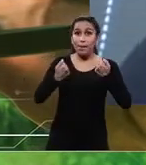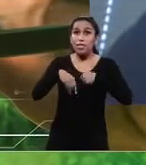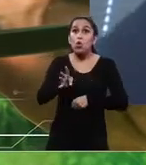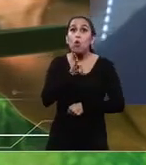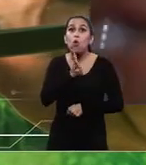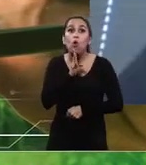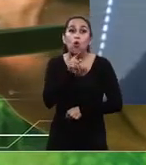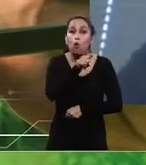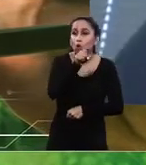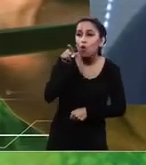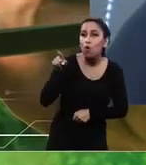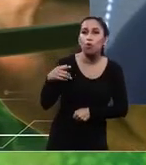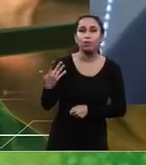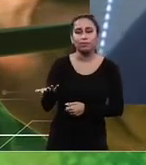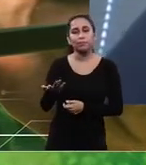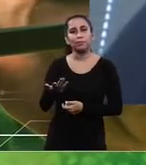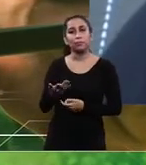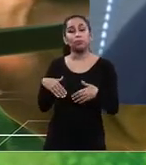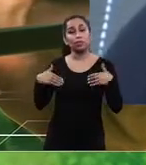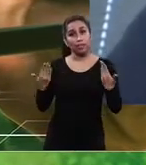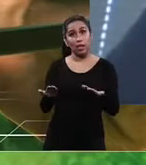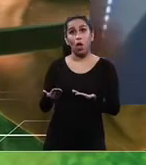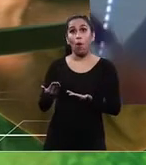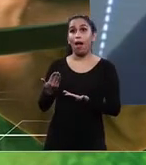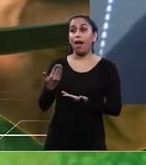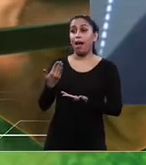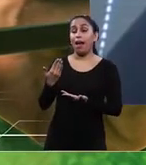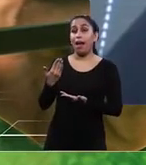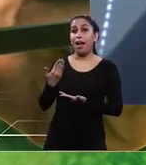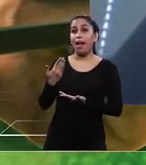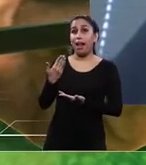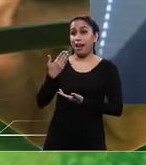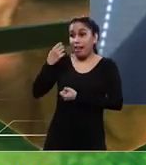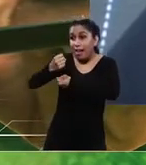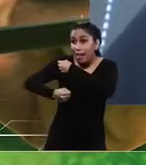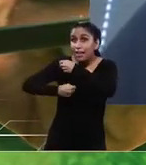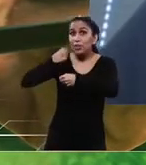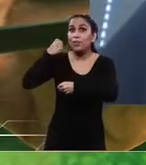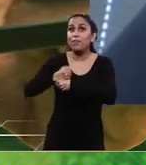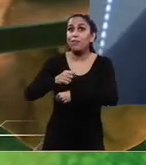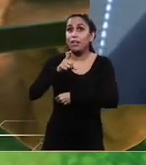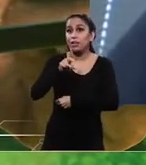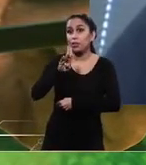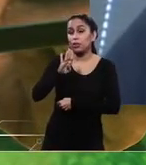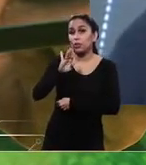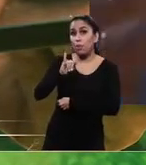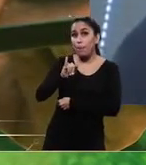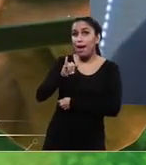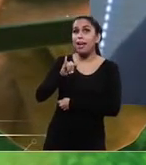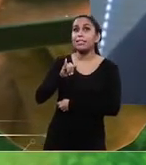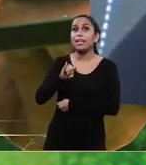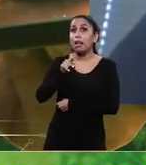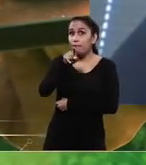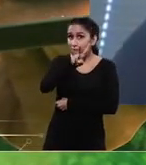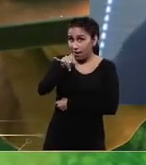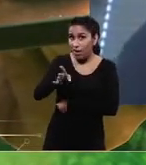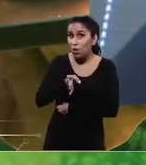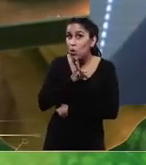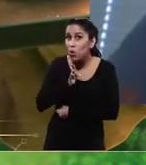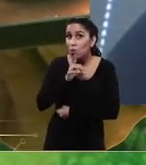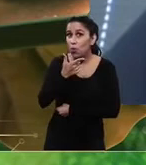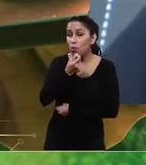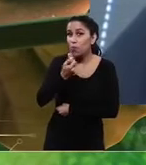gente circunda a Expo Dubai, vai circundar a Expo Dubai, vai visitar a Expo Dubai em 2021, e a Apex vai estar